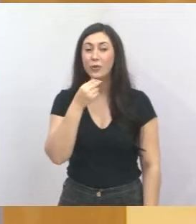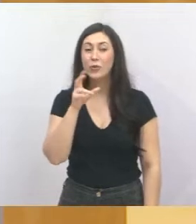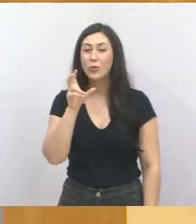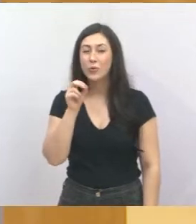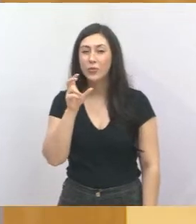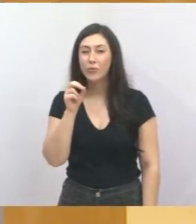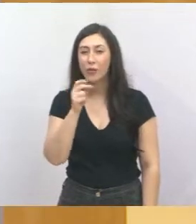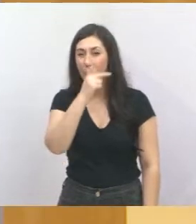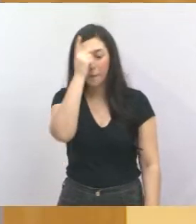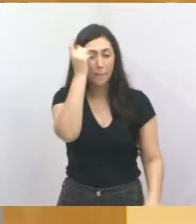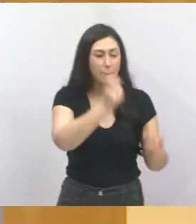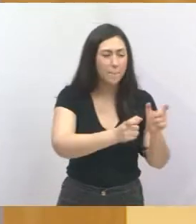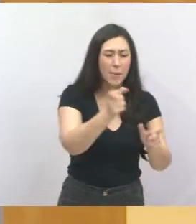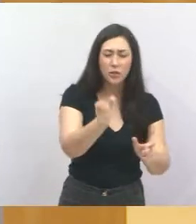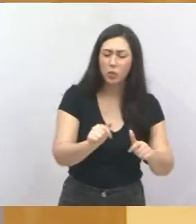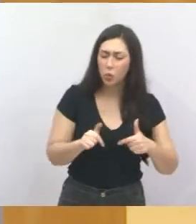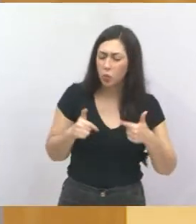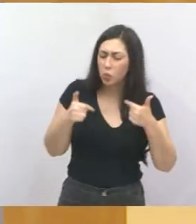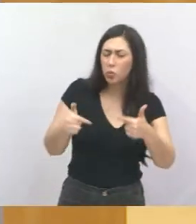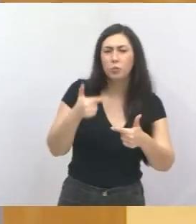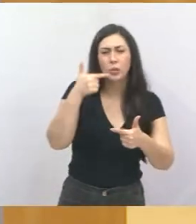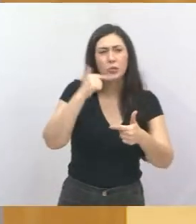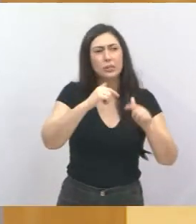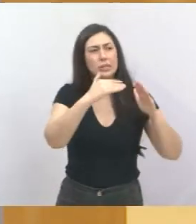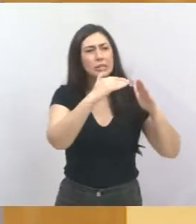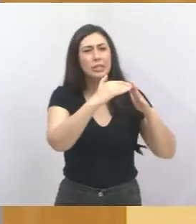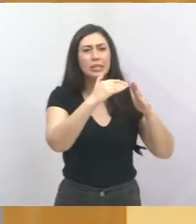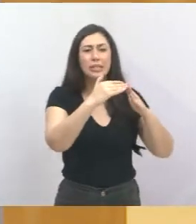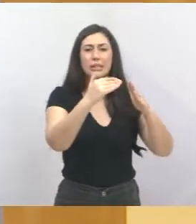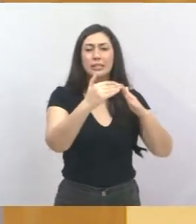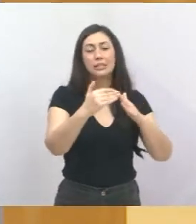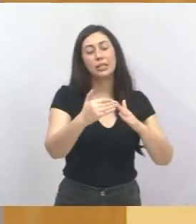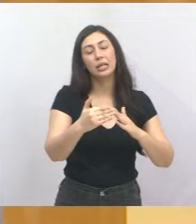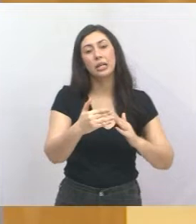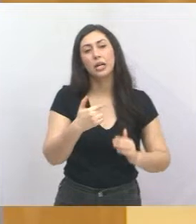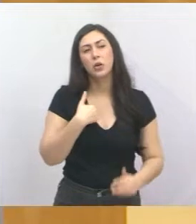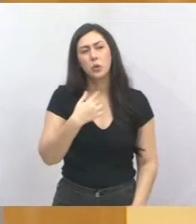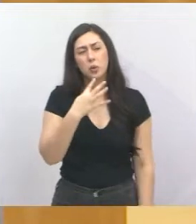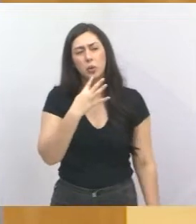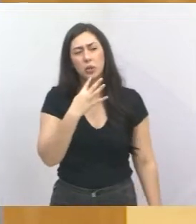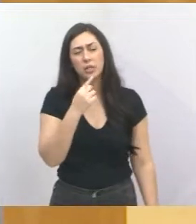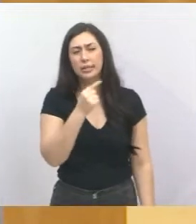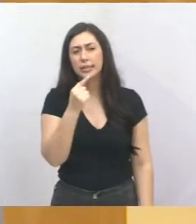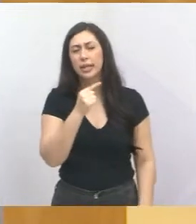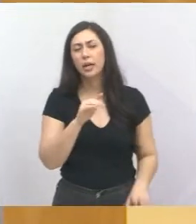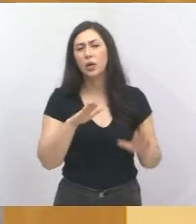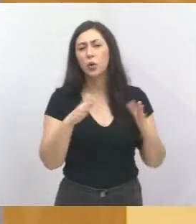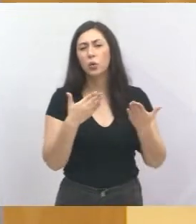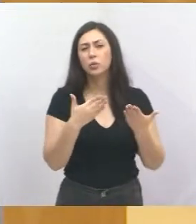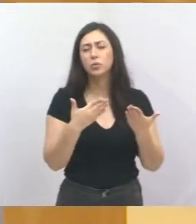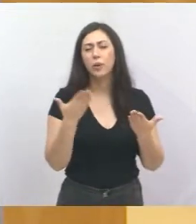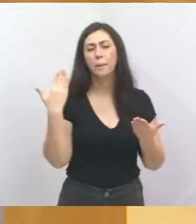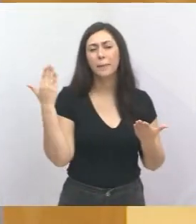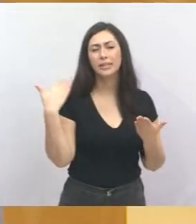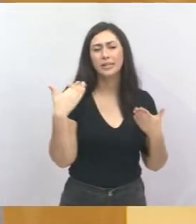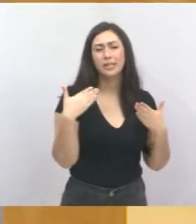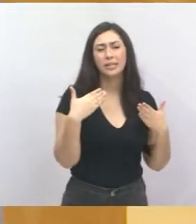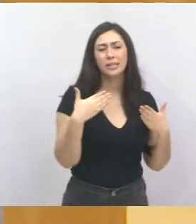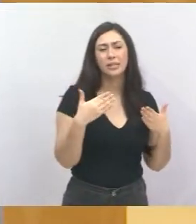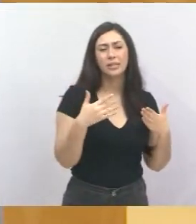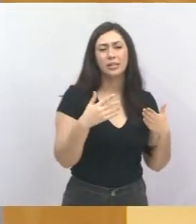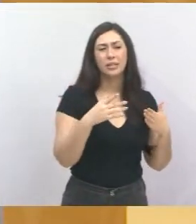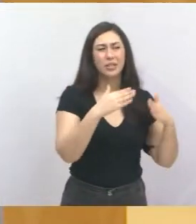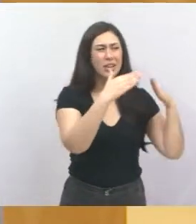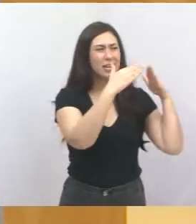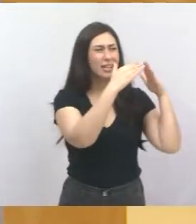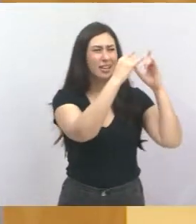de pessoas que lutaram por sua moradia. Eu, particularmente, conheci o Jardim Real quando eles moravam em palafitas, né,